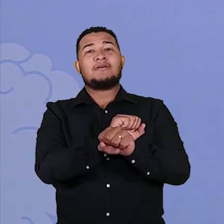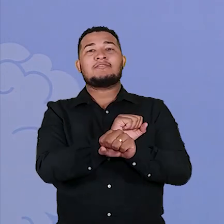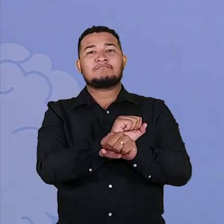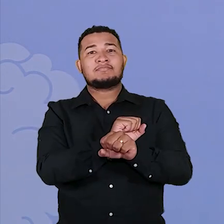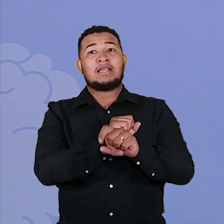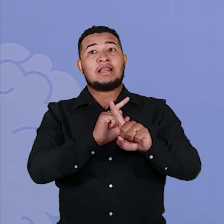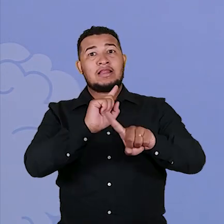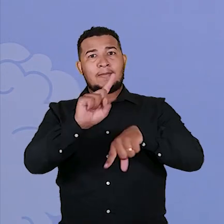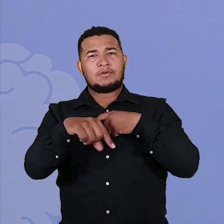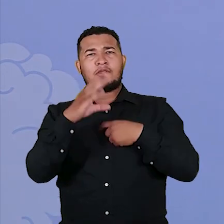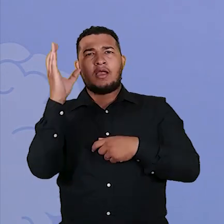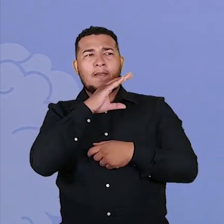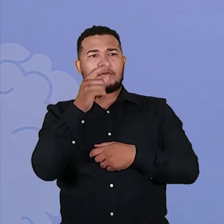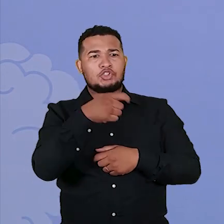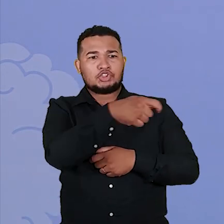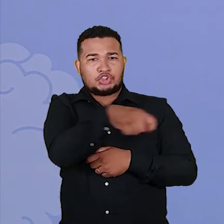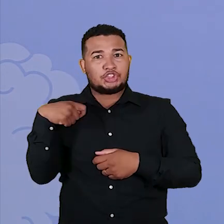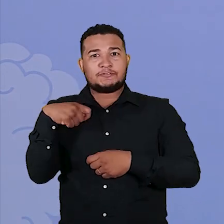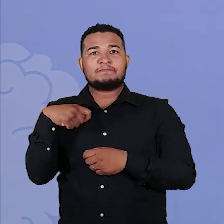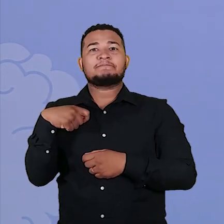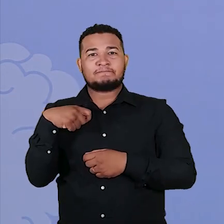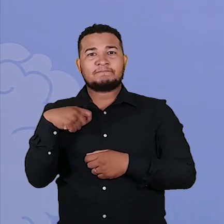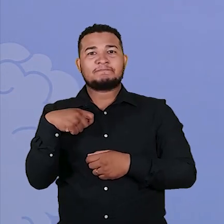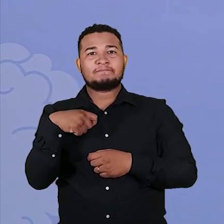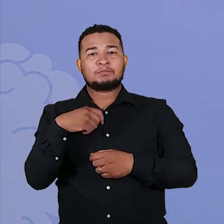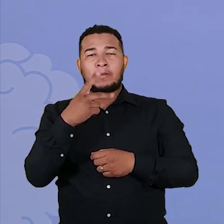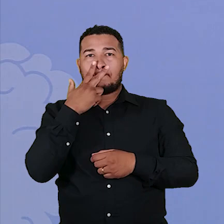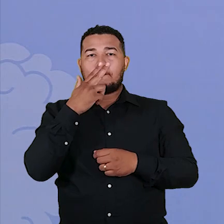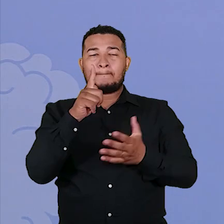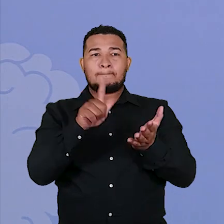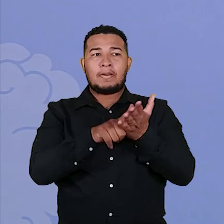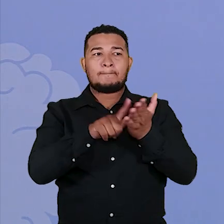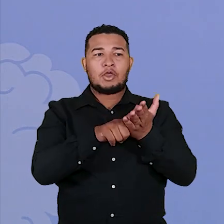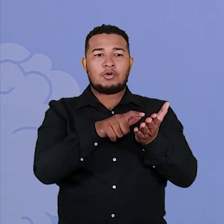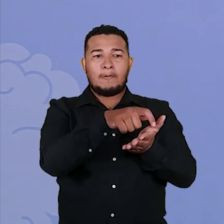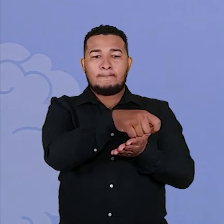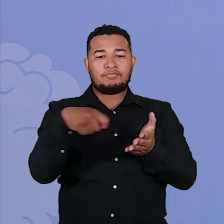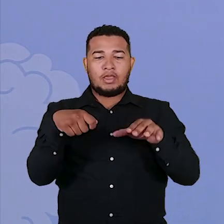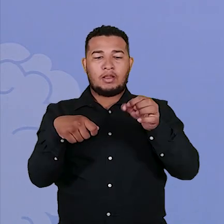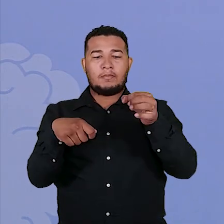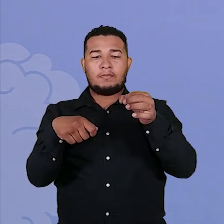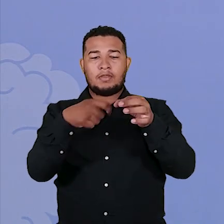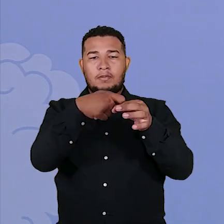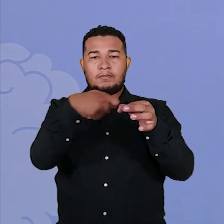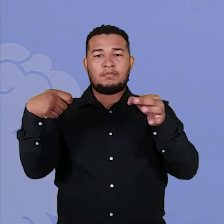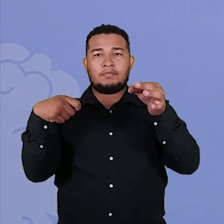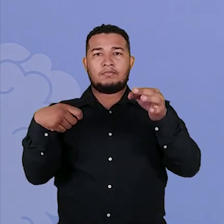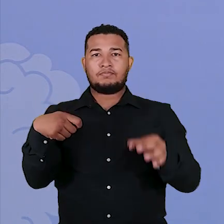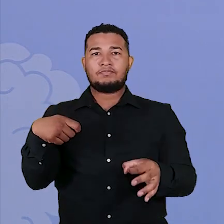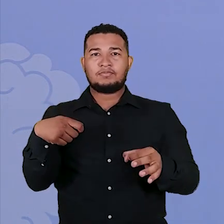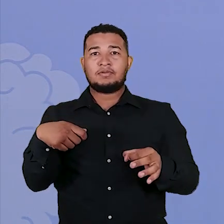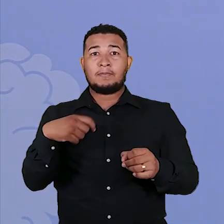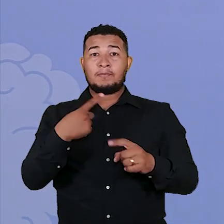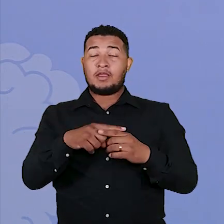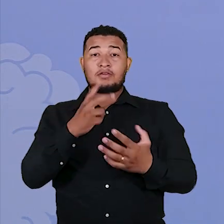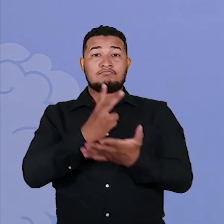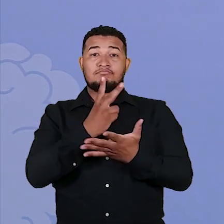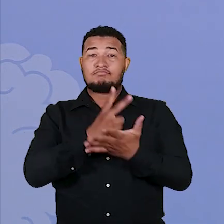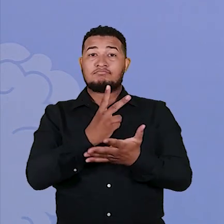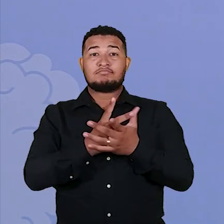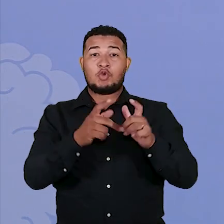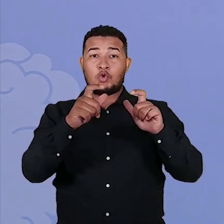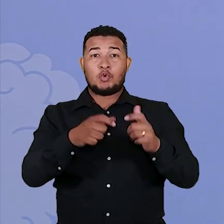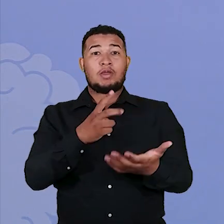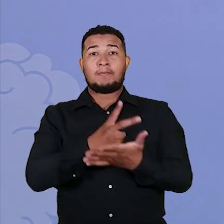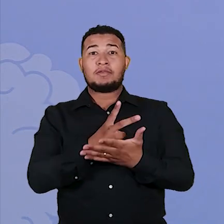e quando eu retirei rapidamente a cartolina ela caiu caiu porque ela permaneceu na mesma posição